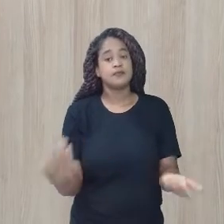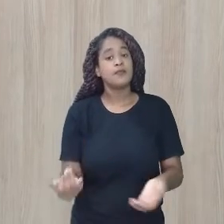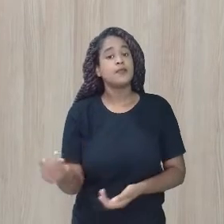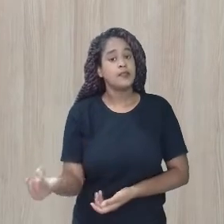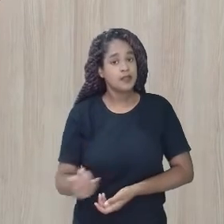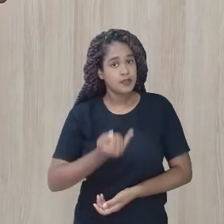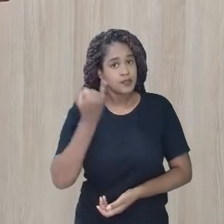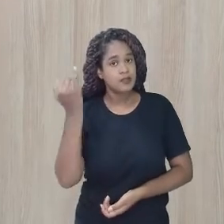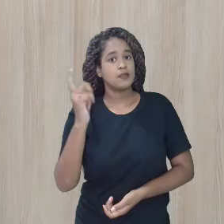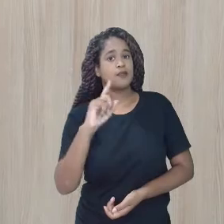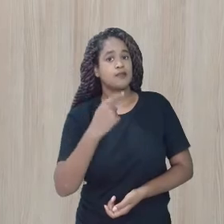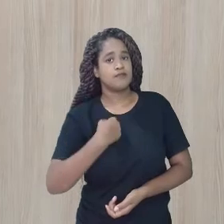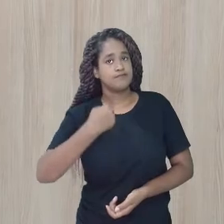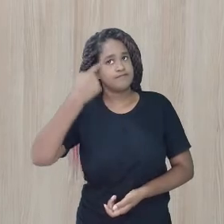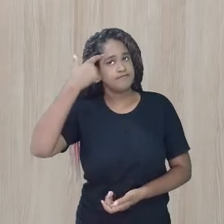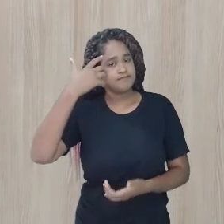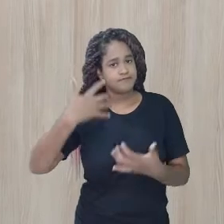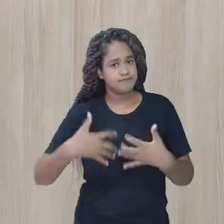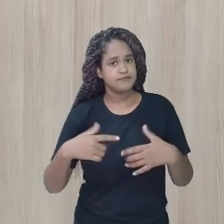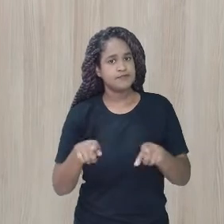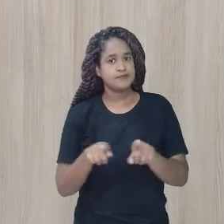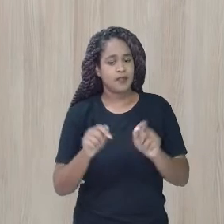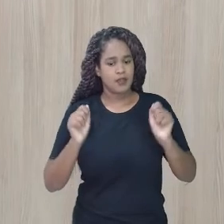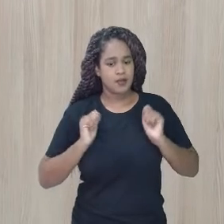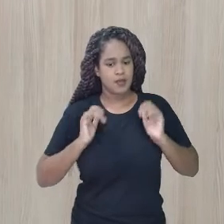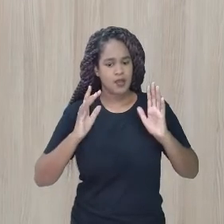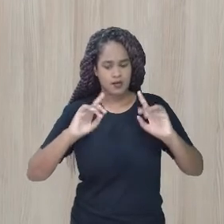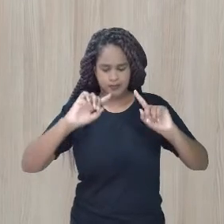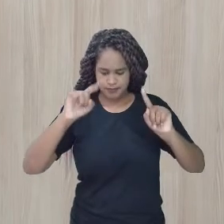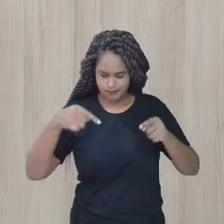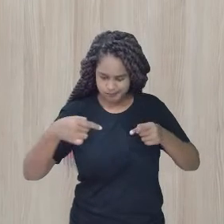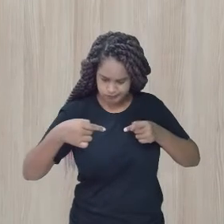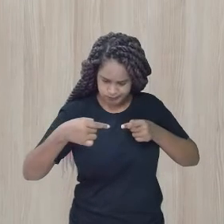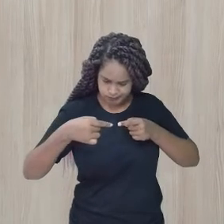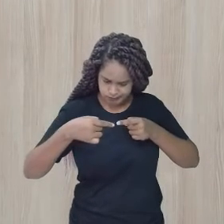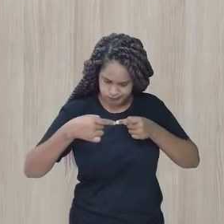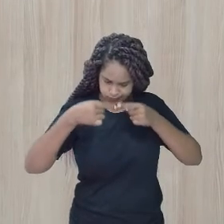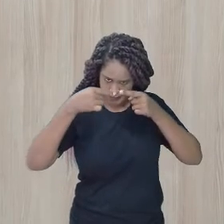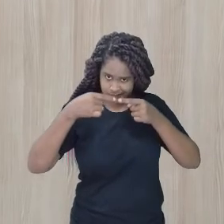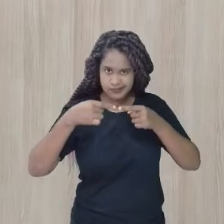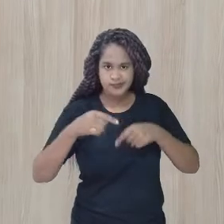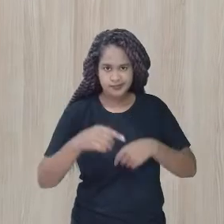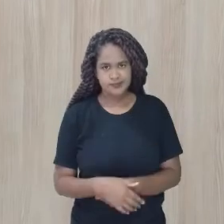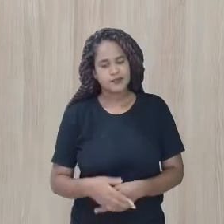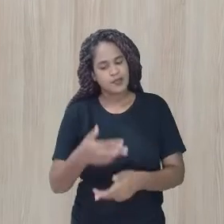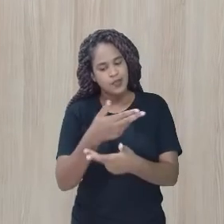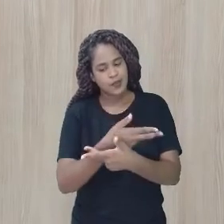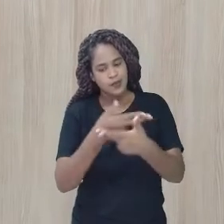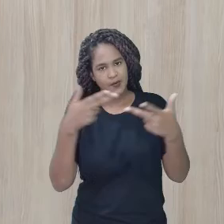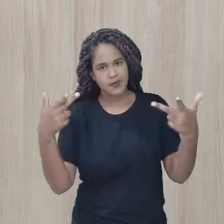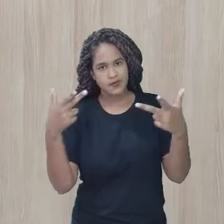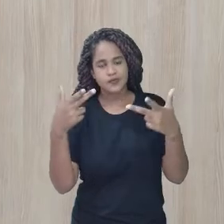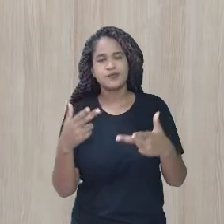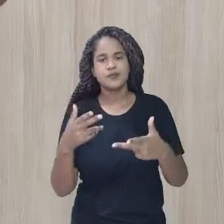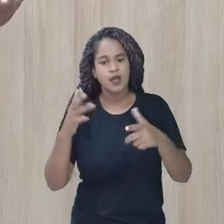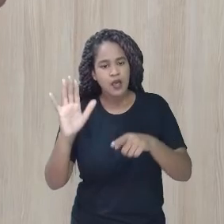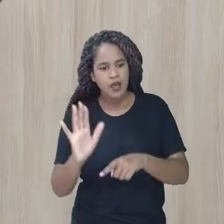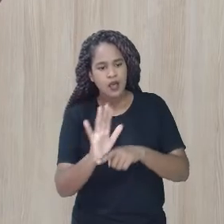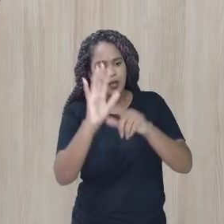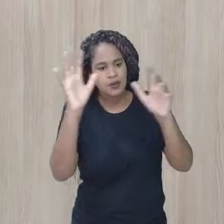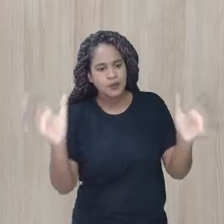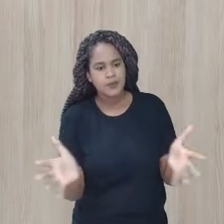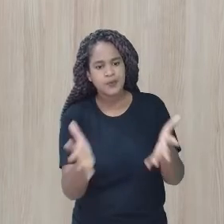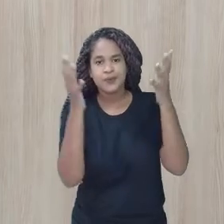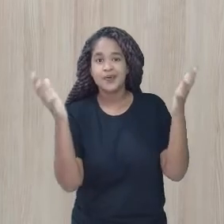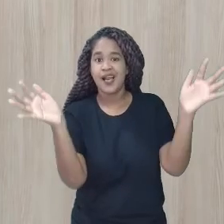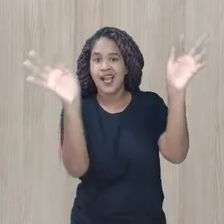importante pensarmos e agirmos com coerência, não é? Naquilo que ajuda, naquilo que promove